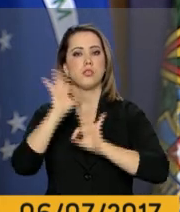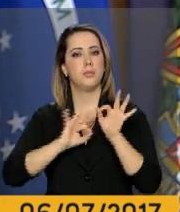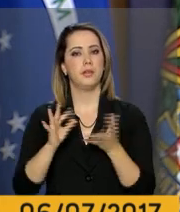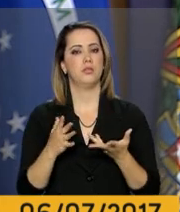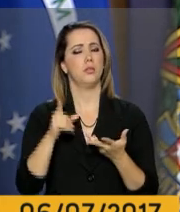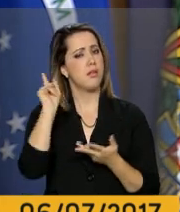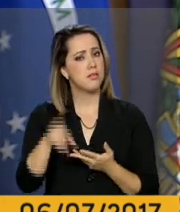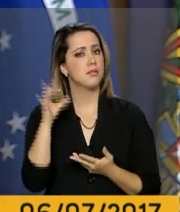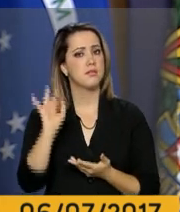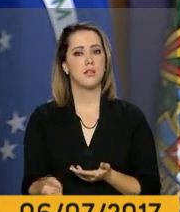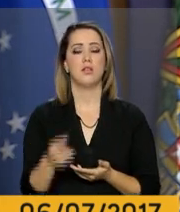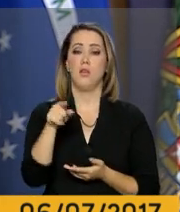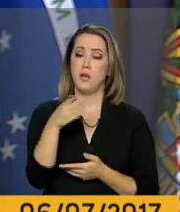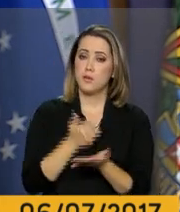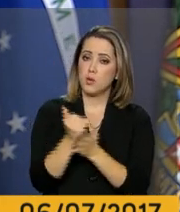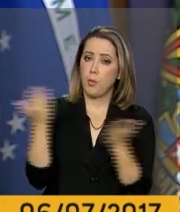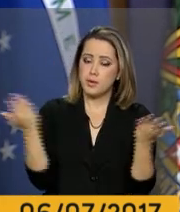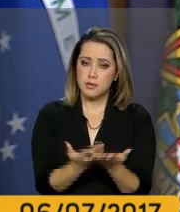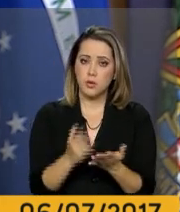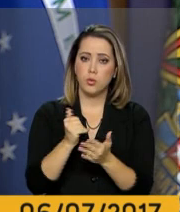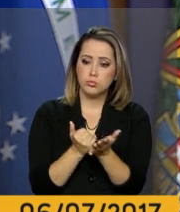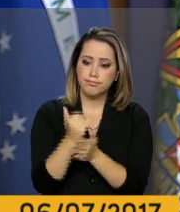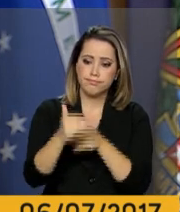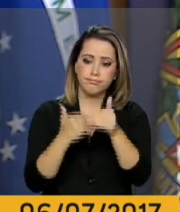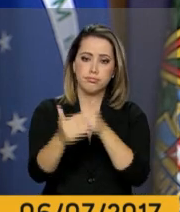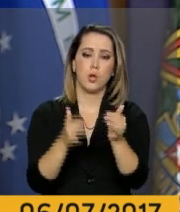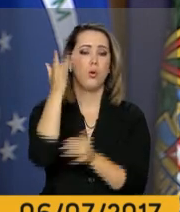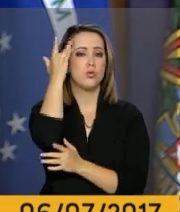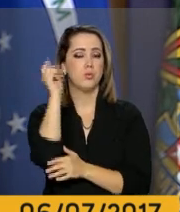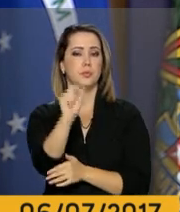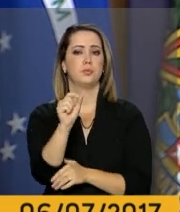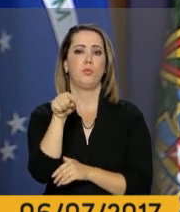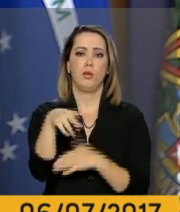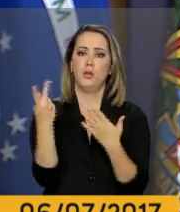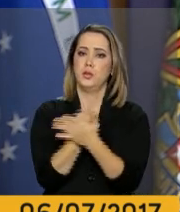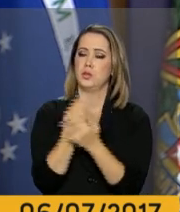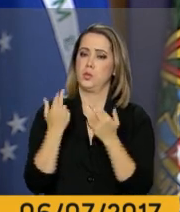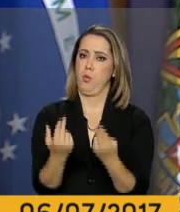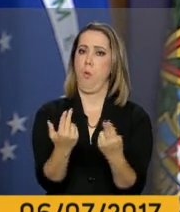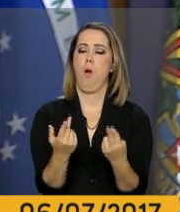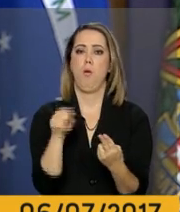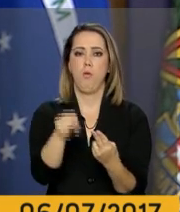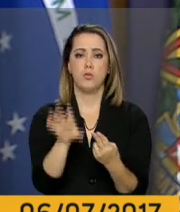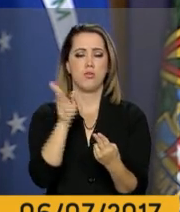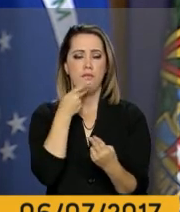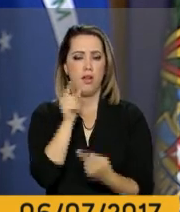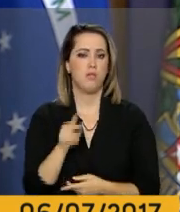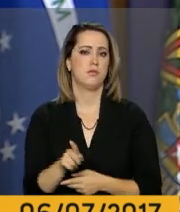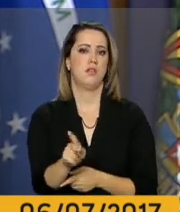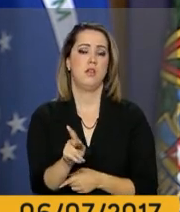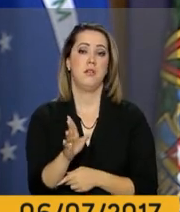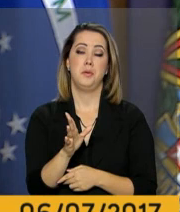certeza de que você começa hoje para continuar amanhã foi assim volto a dizer e tem repetidamente dentro o